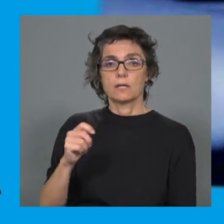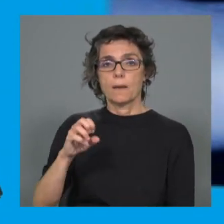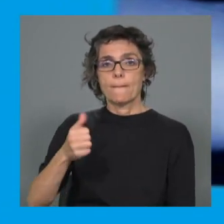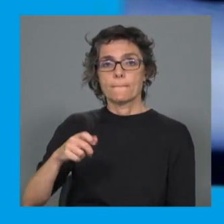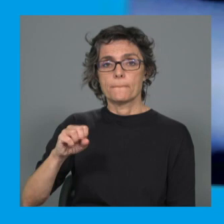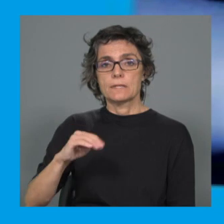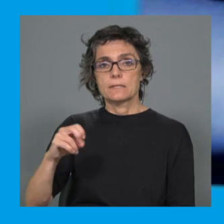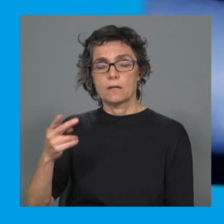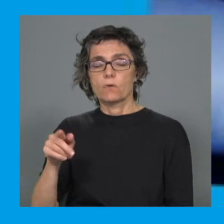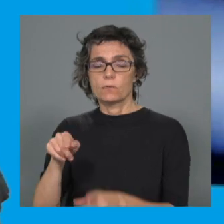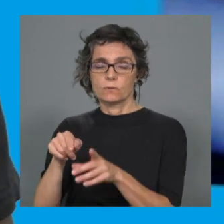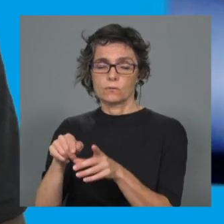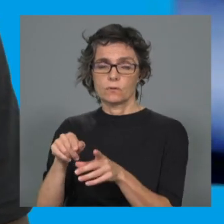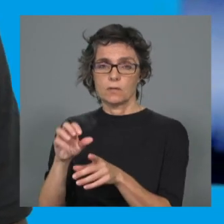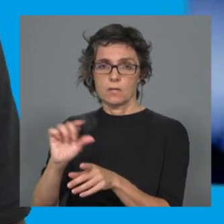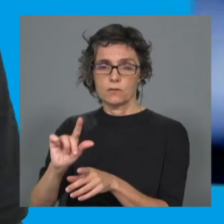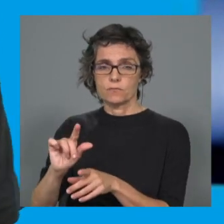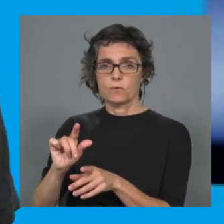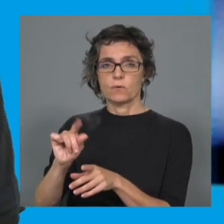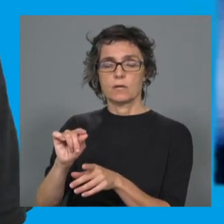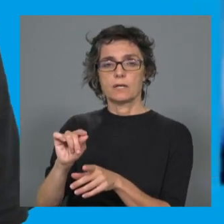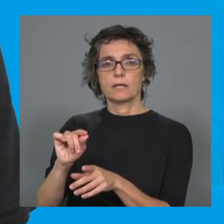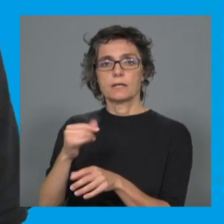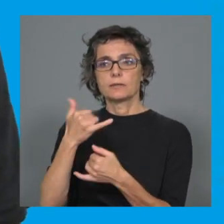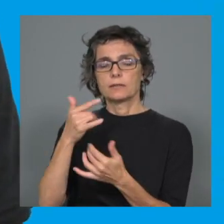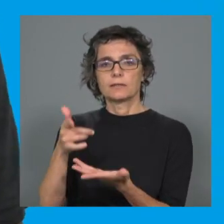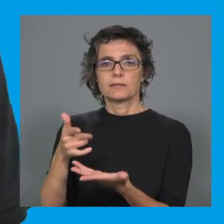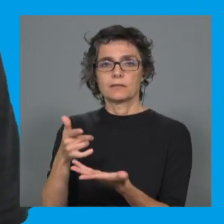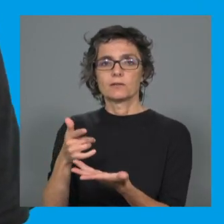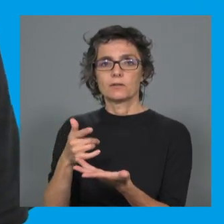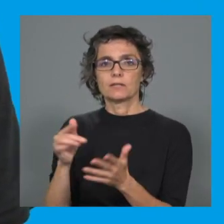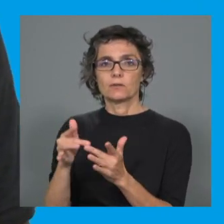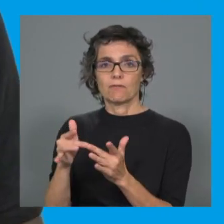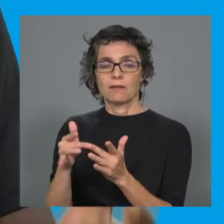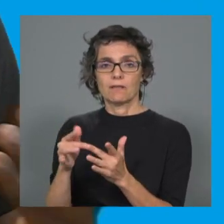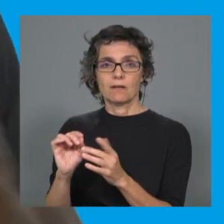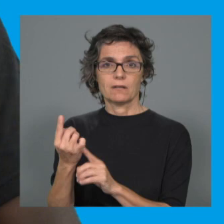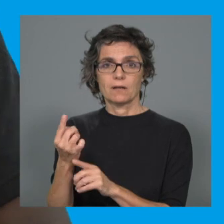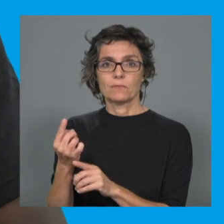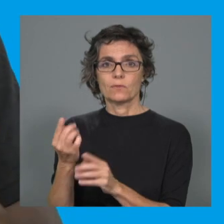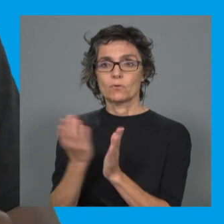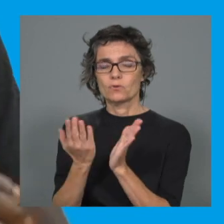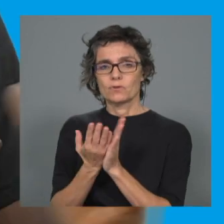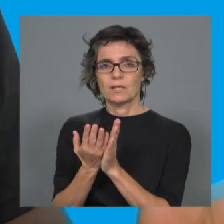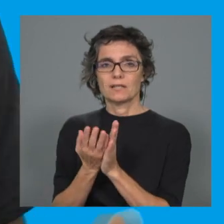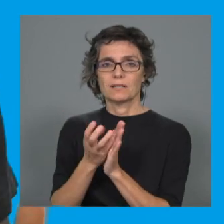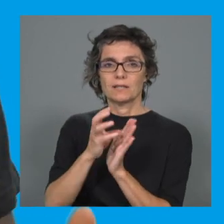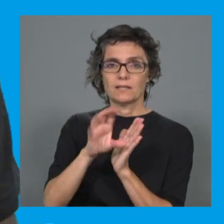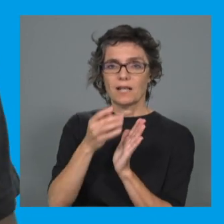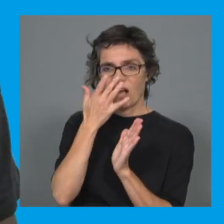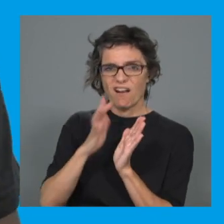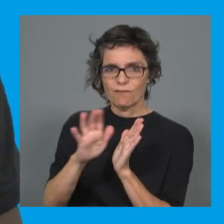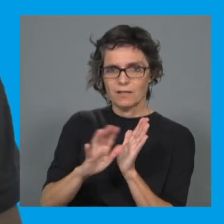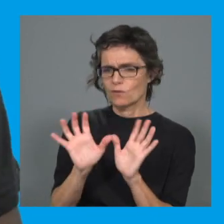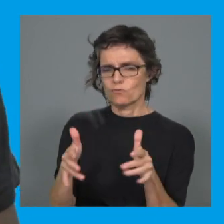como do Núcleo de Estudantes Africanos, e felizmente tive contacto logo com estudantes guineenses, africanos em